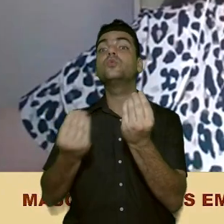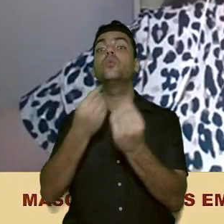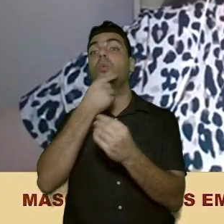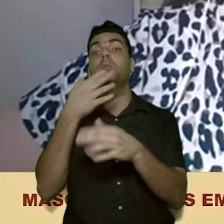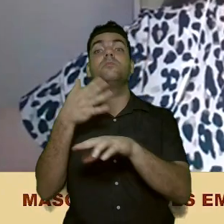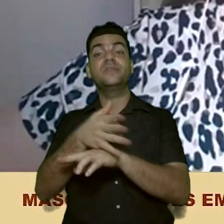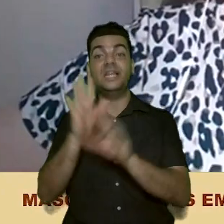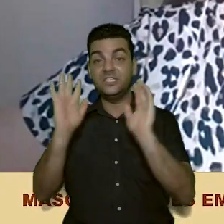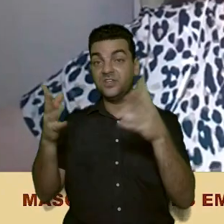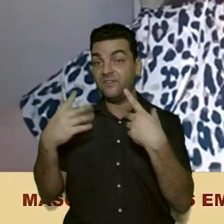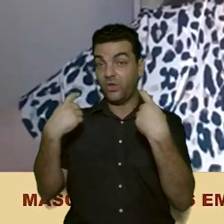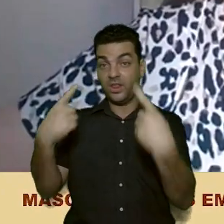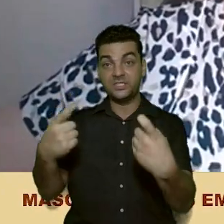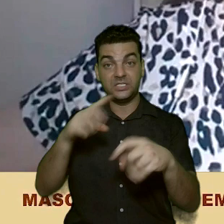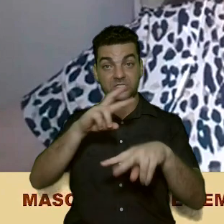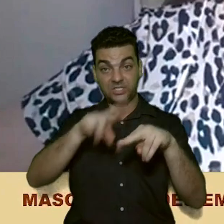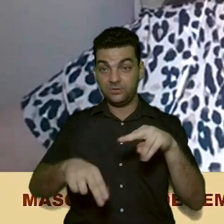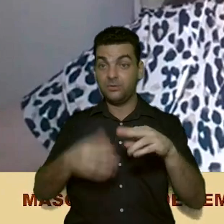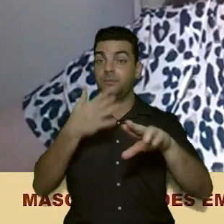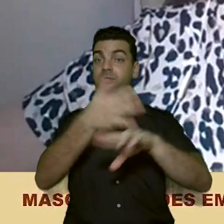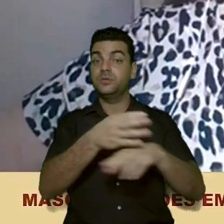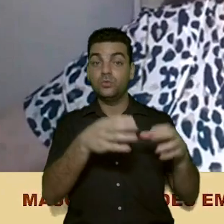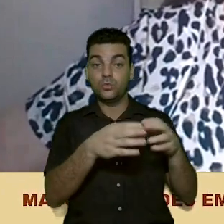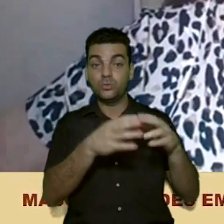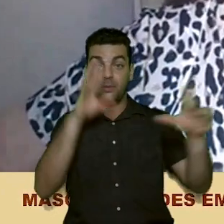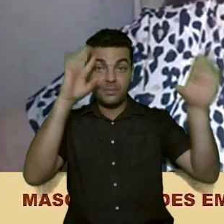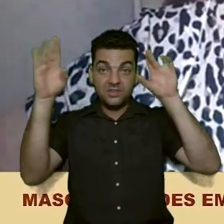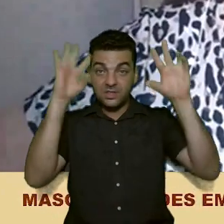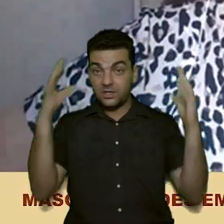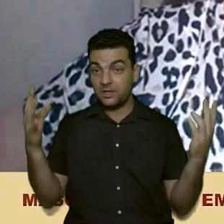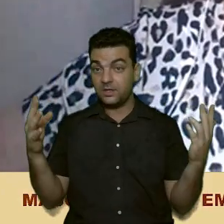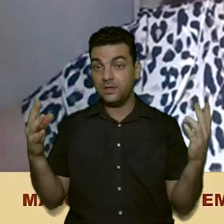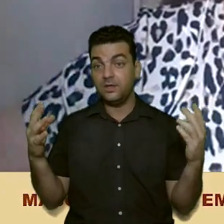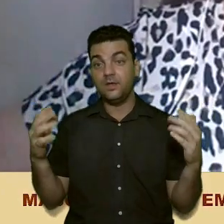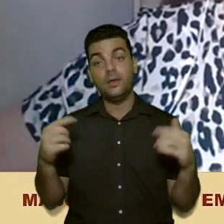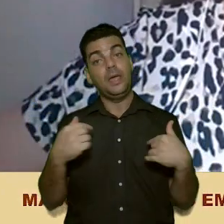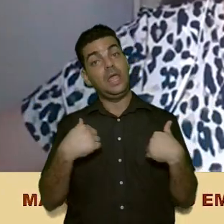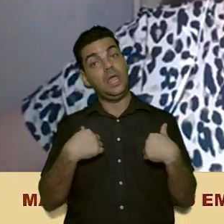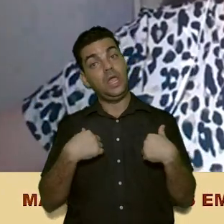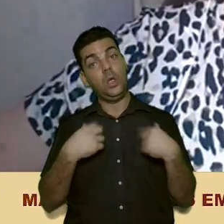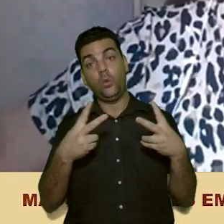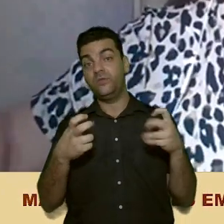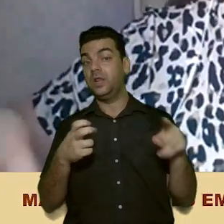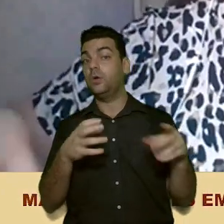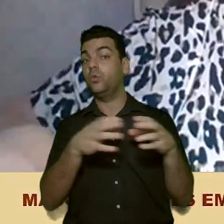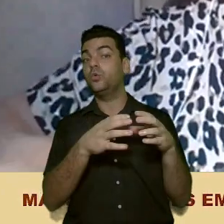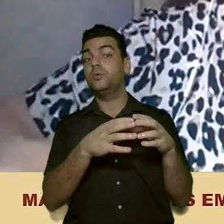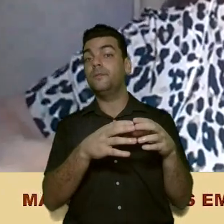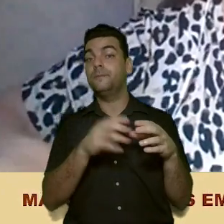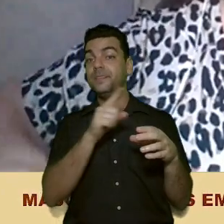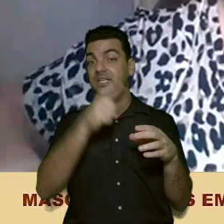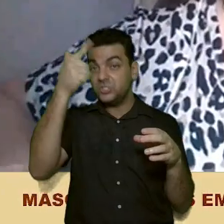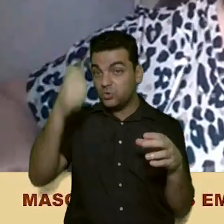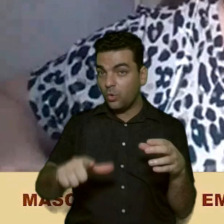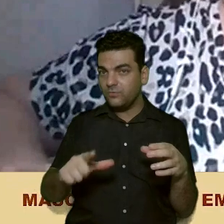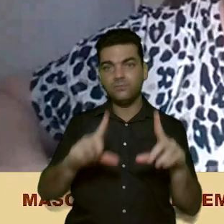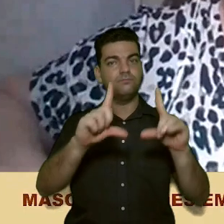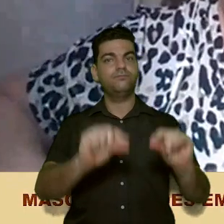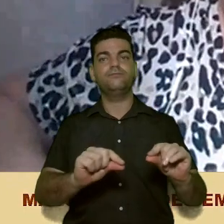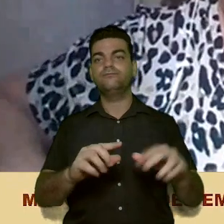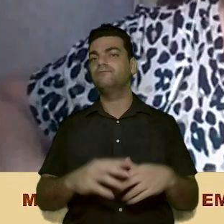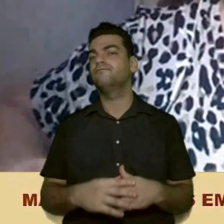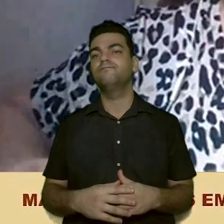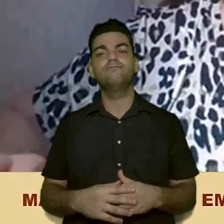cometeram violência de gênero e participam dos grupos reflexivos, pelo menos naquela comarca dela lá, a taxa de reincidência cai para quase